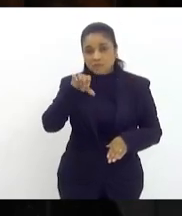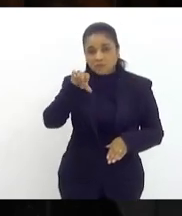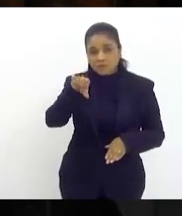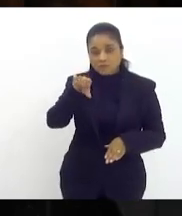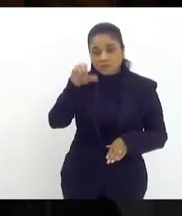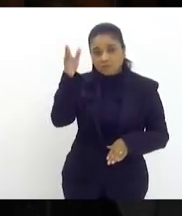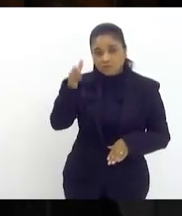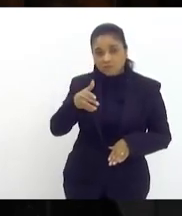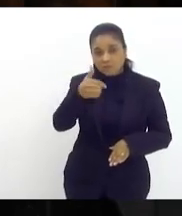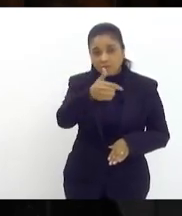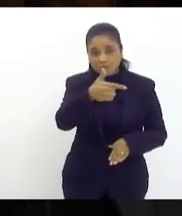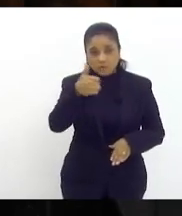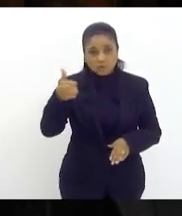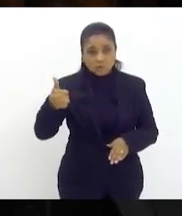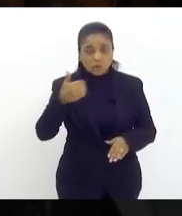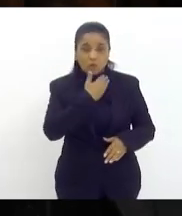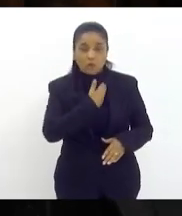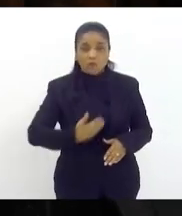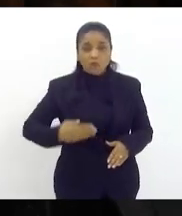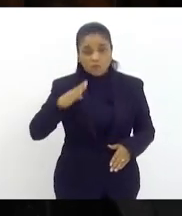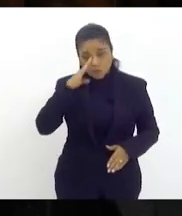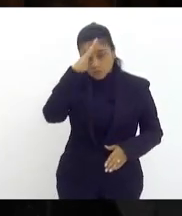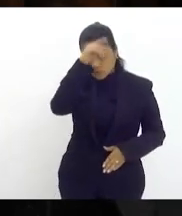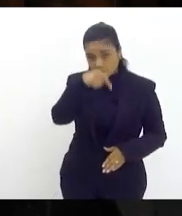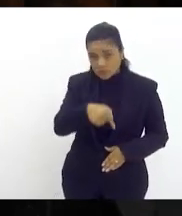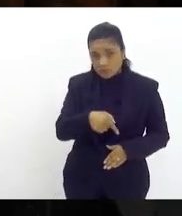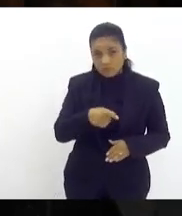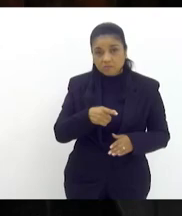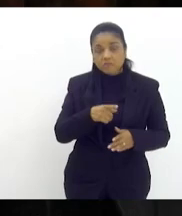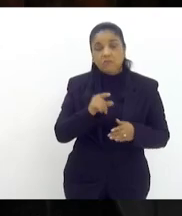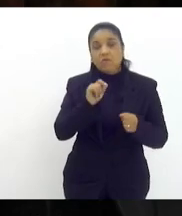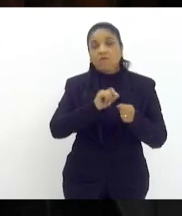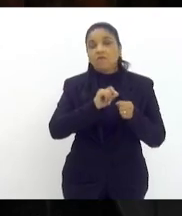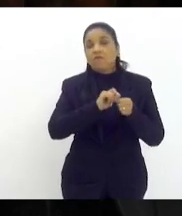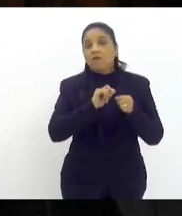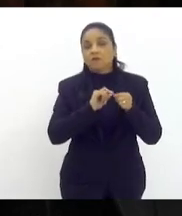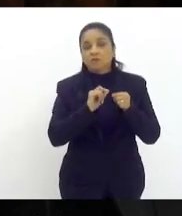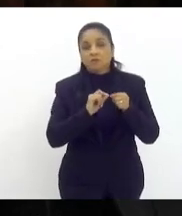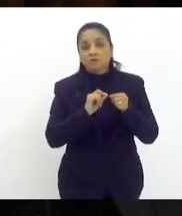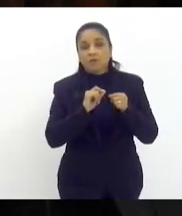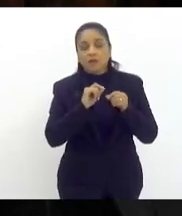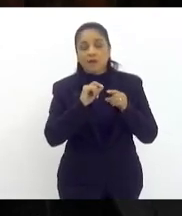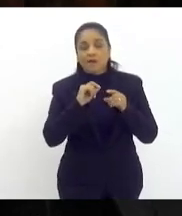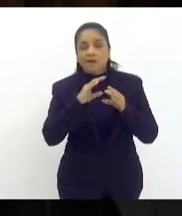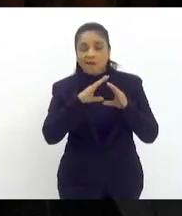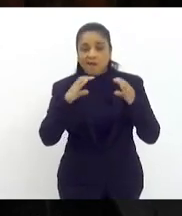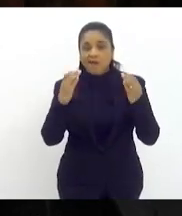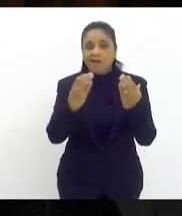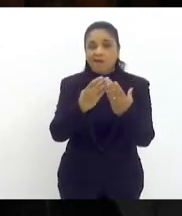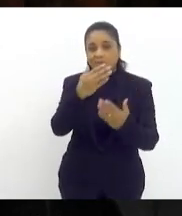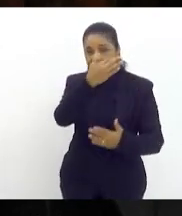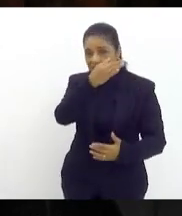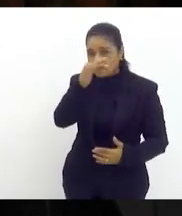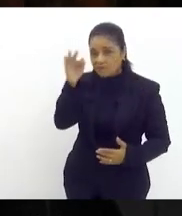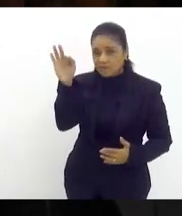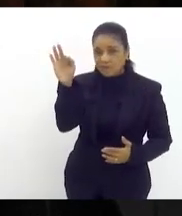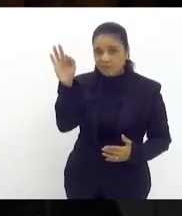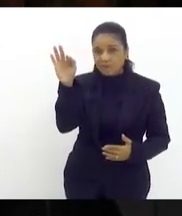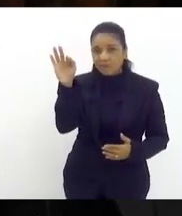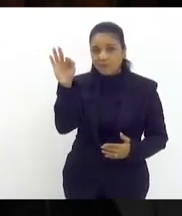Bolsonaro feito pelas mãos da Câmara Federal e